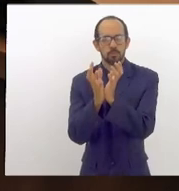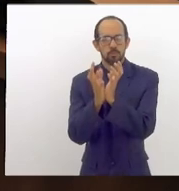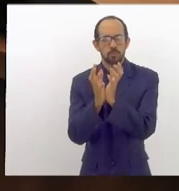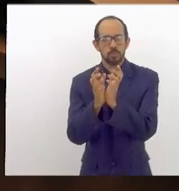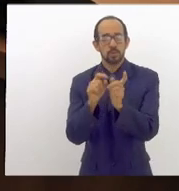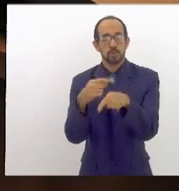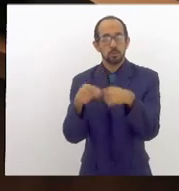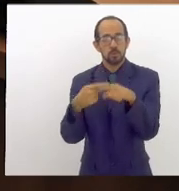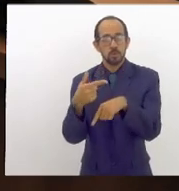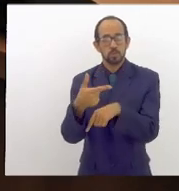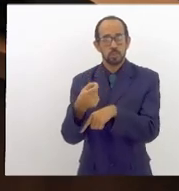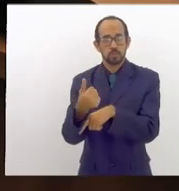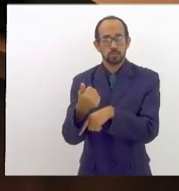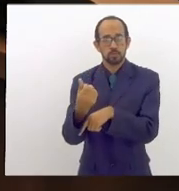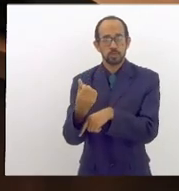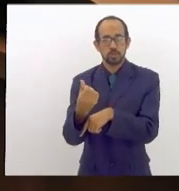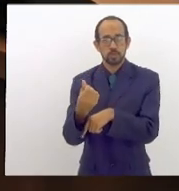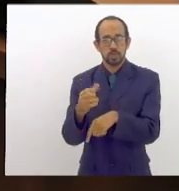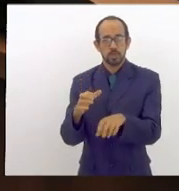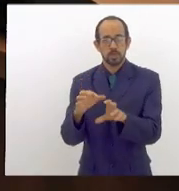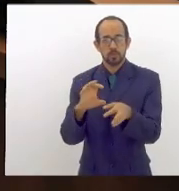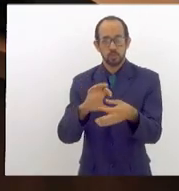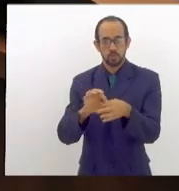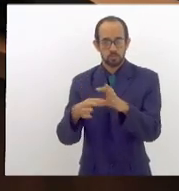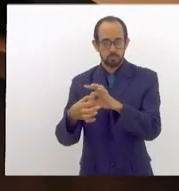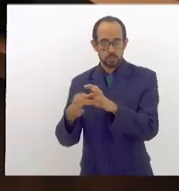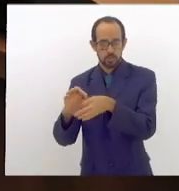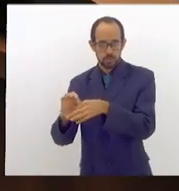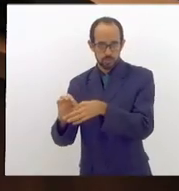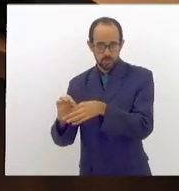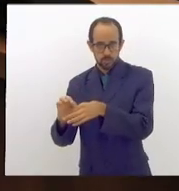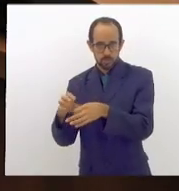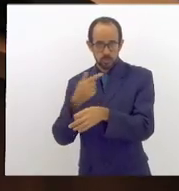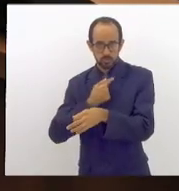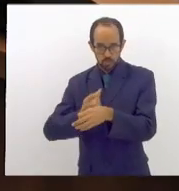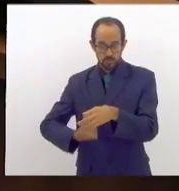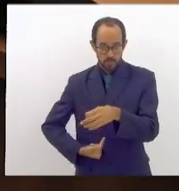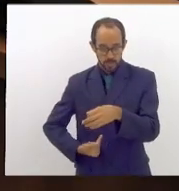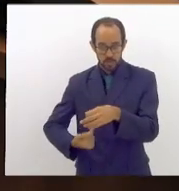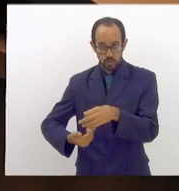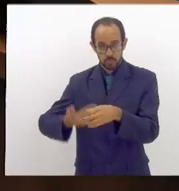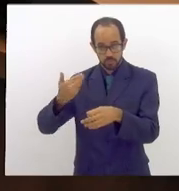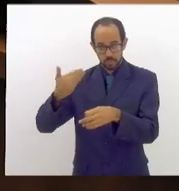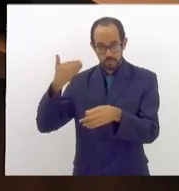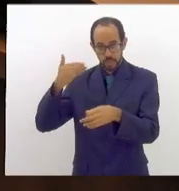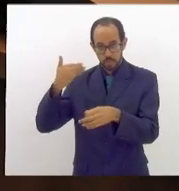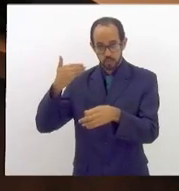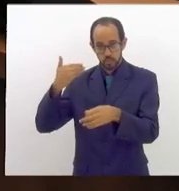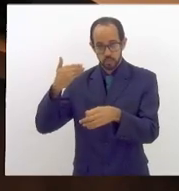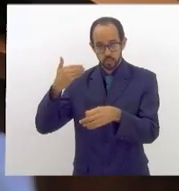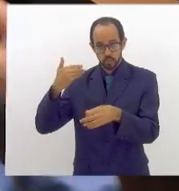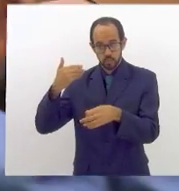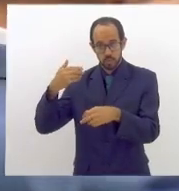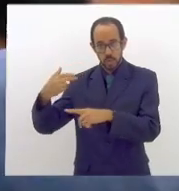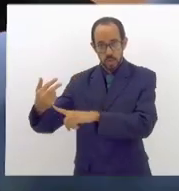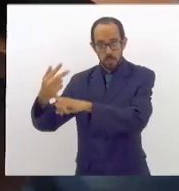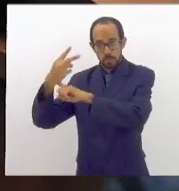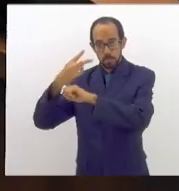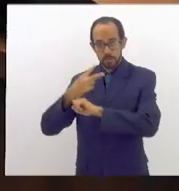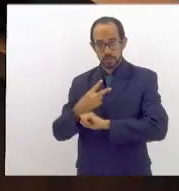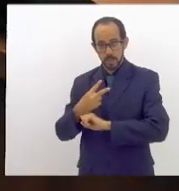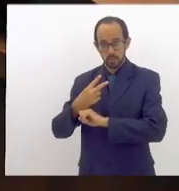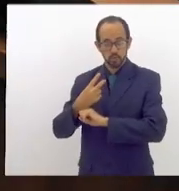olímpicos em 16 os governadores da época tomaram empréstimos